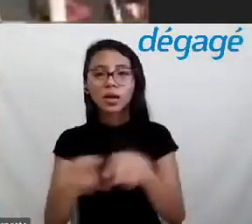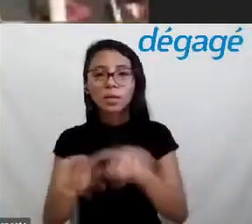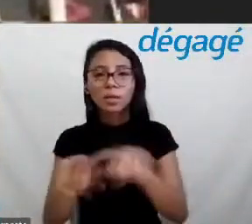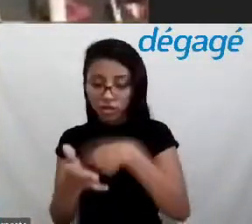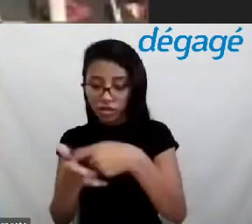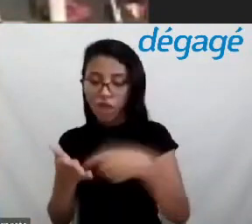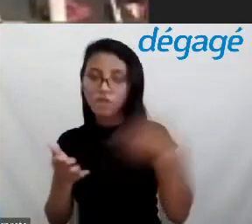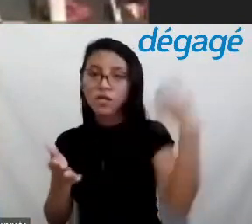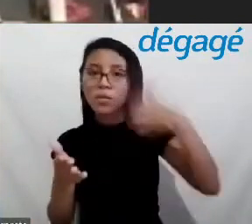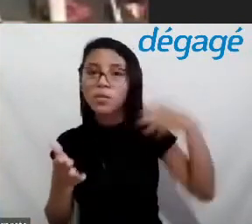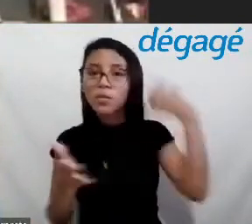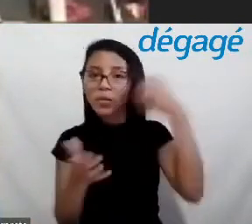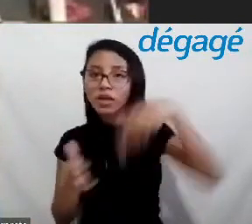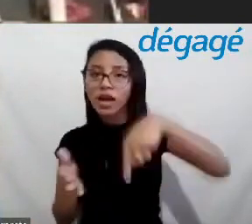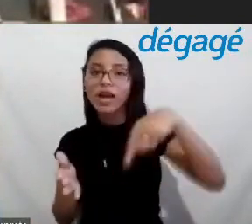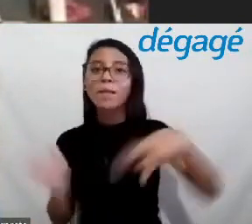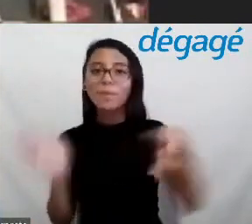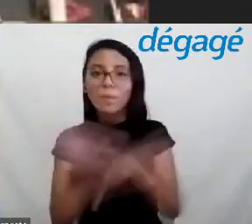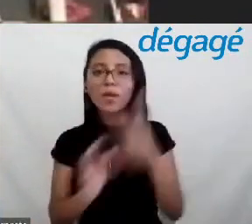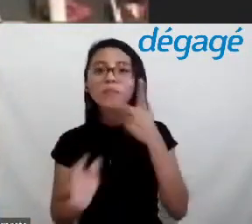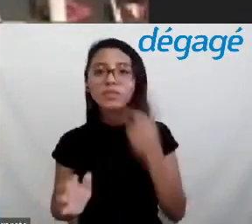Dá para ouvir? Sim.